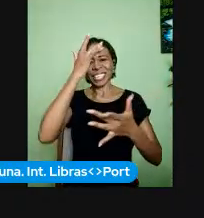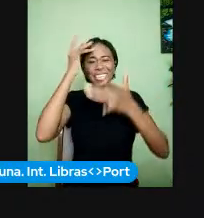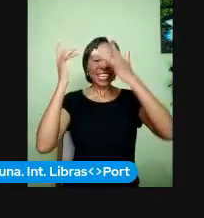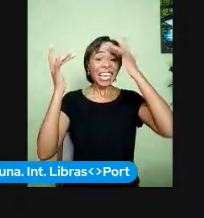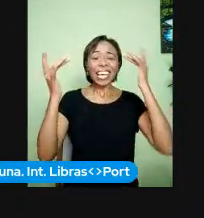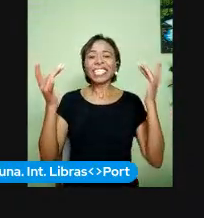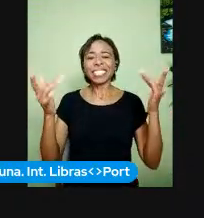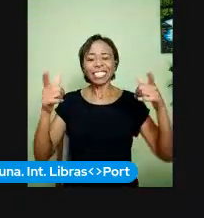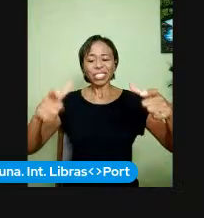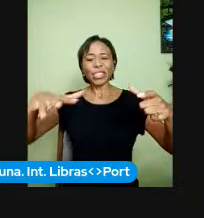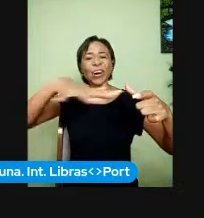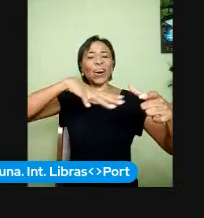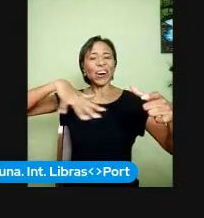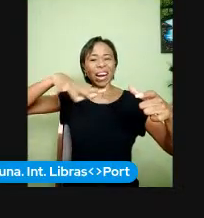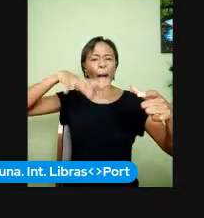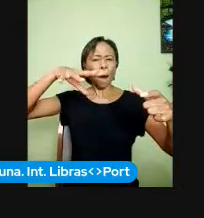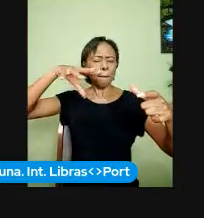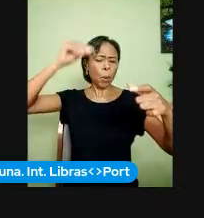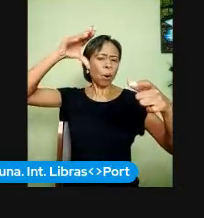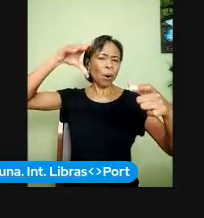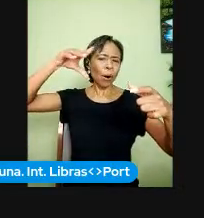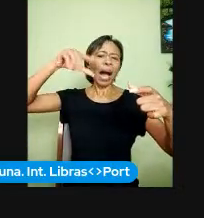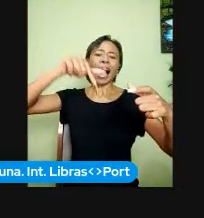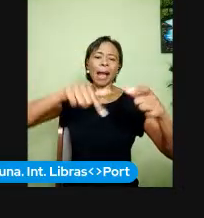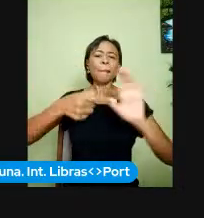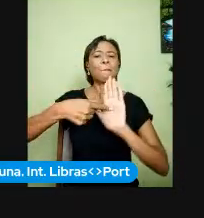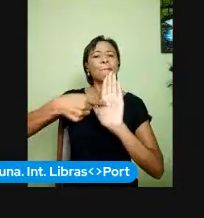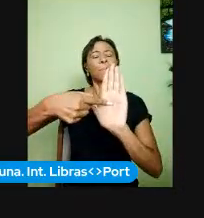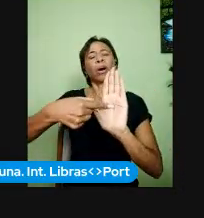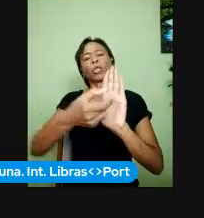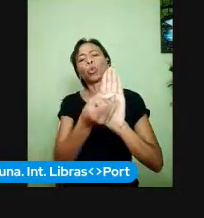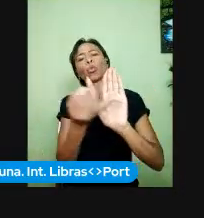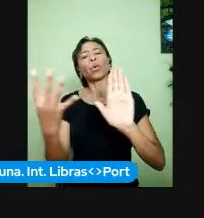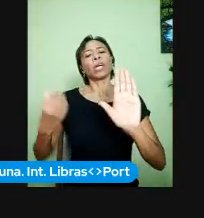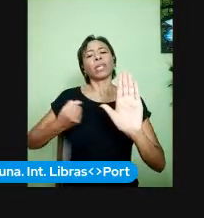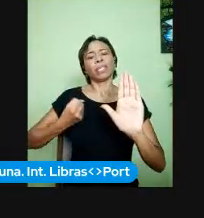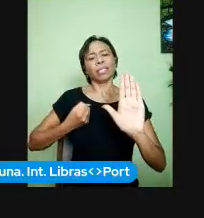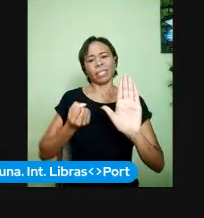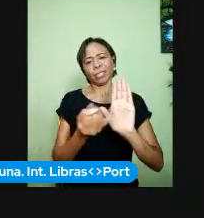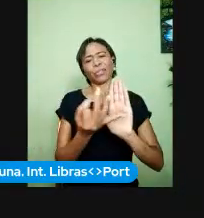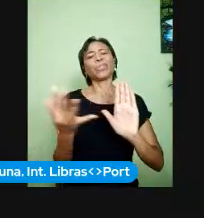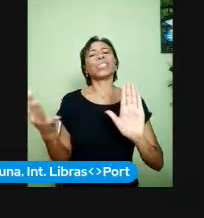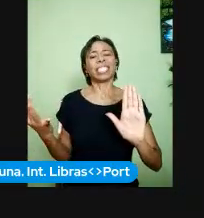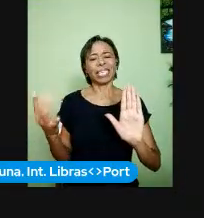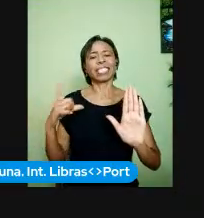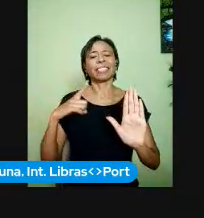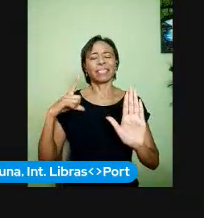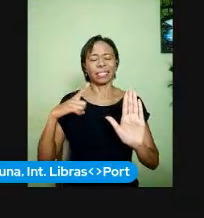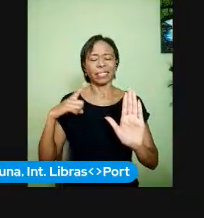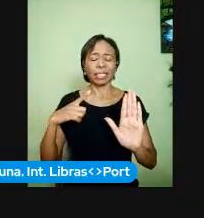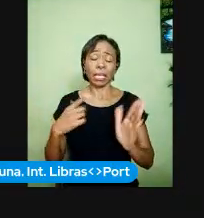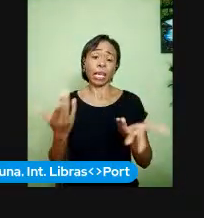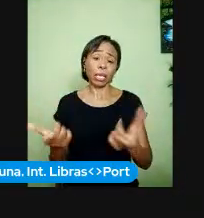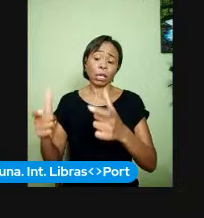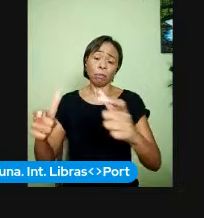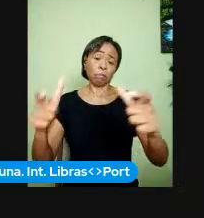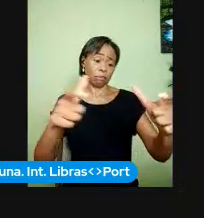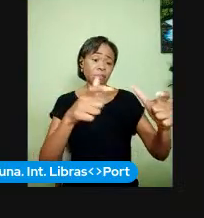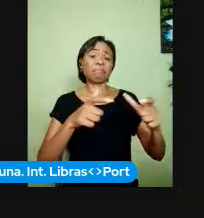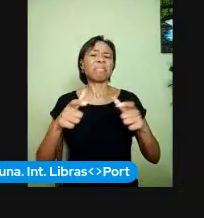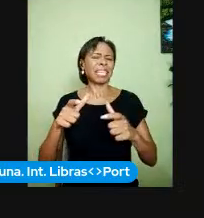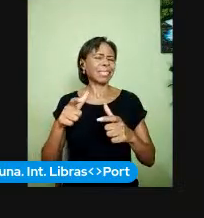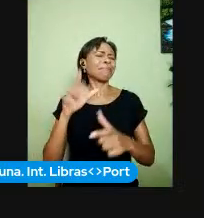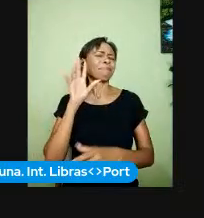Com um pequeno espaço aí de diferença entre a realidade e a expectativa. É muito